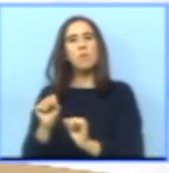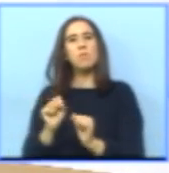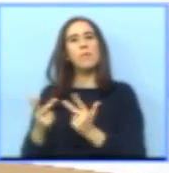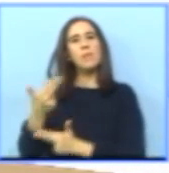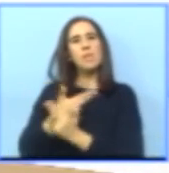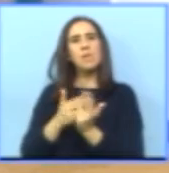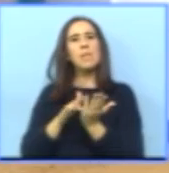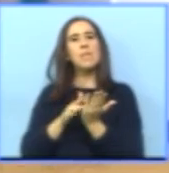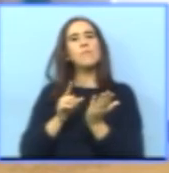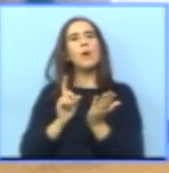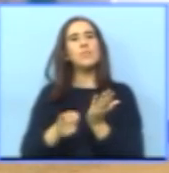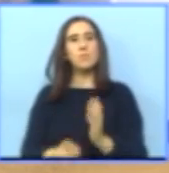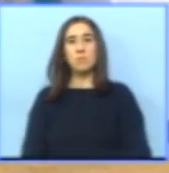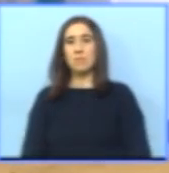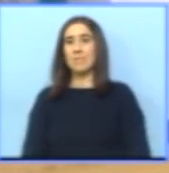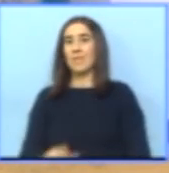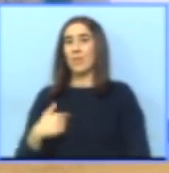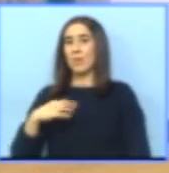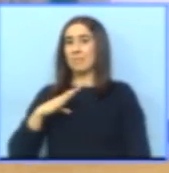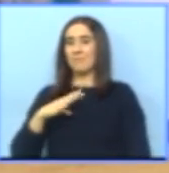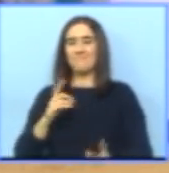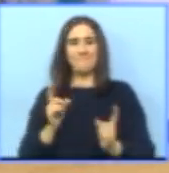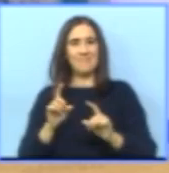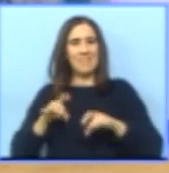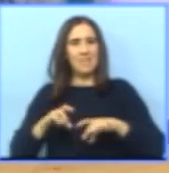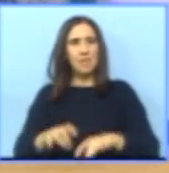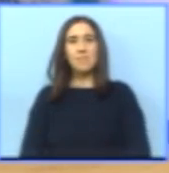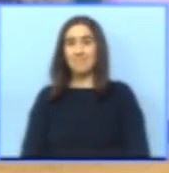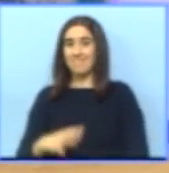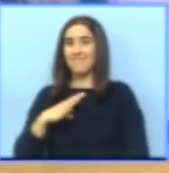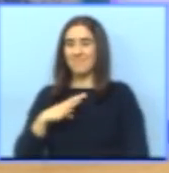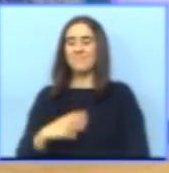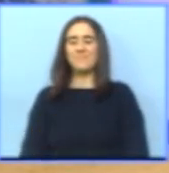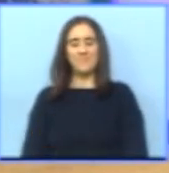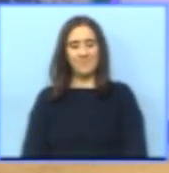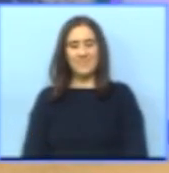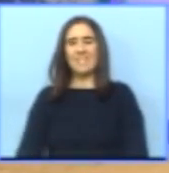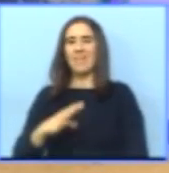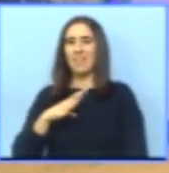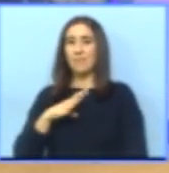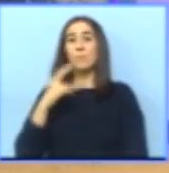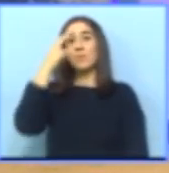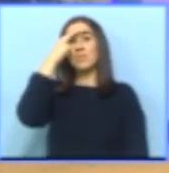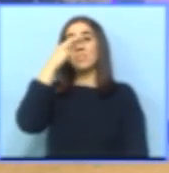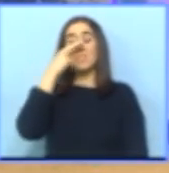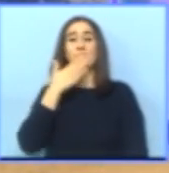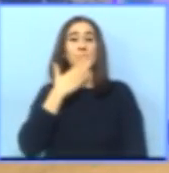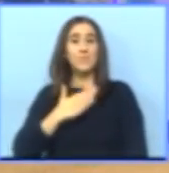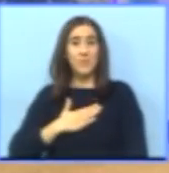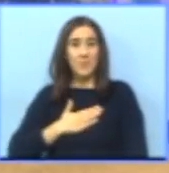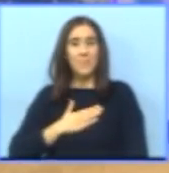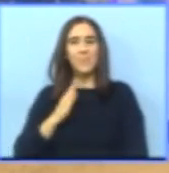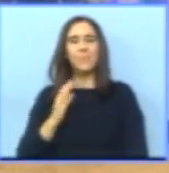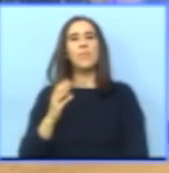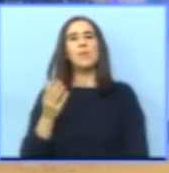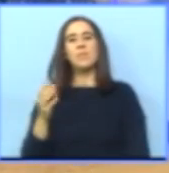os programas não querem nenhuma dessas ratoeiras. E não é... E são ratoeiras. Exatamente, são ratoeiras que a história nos proporciona. Quer dizer, a